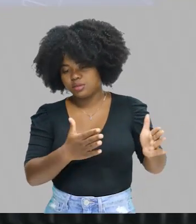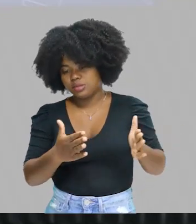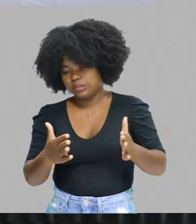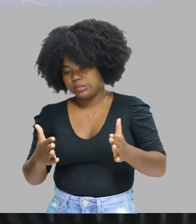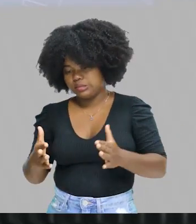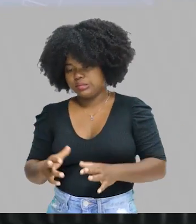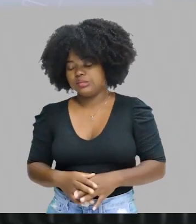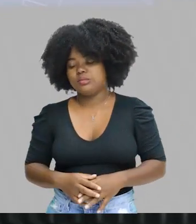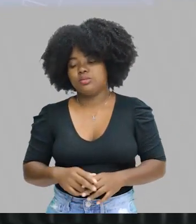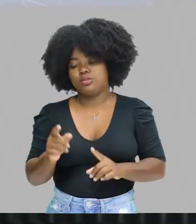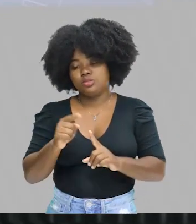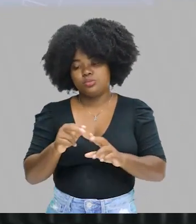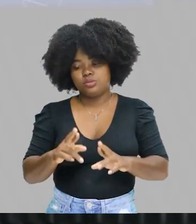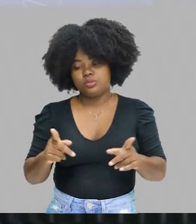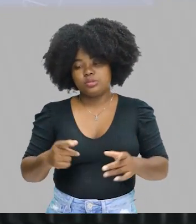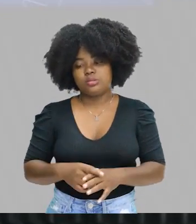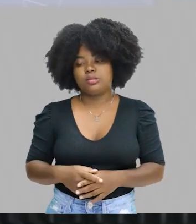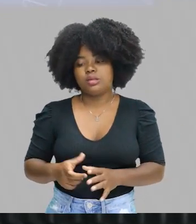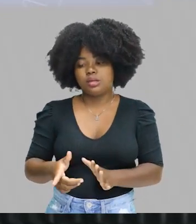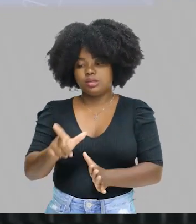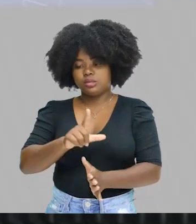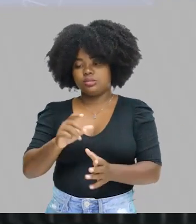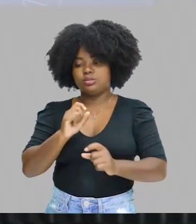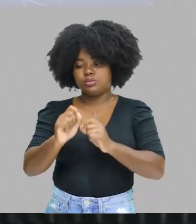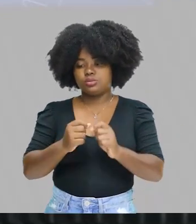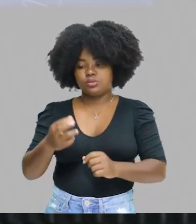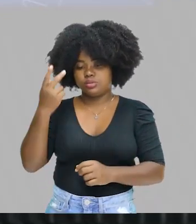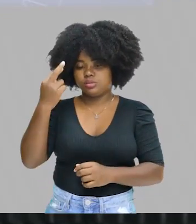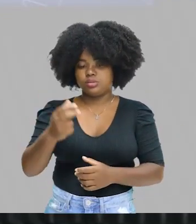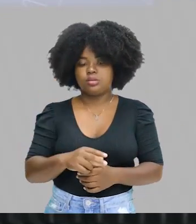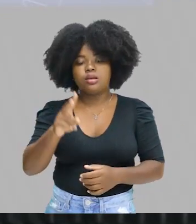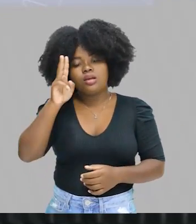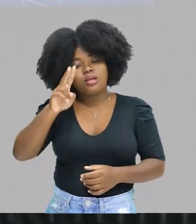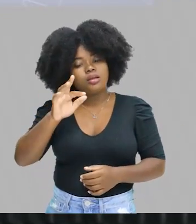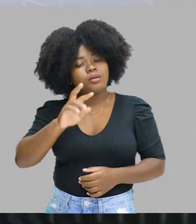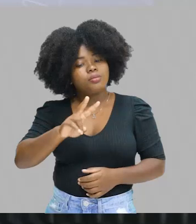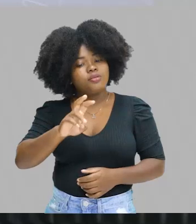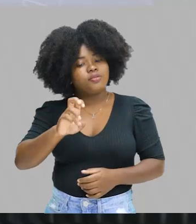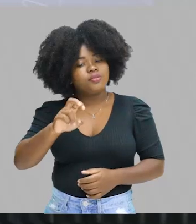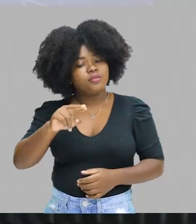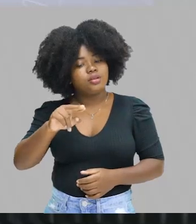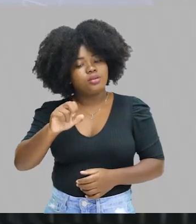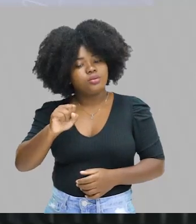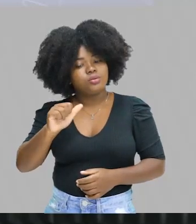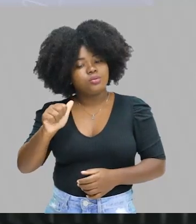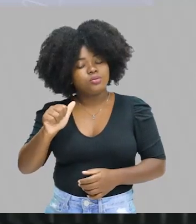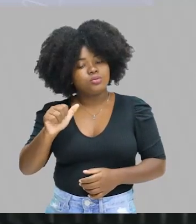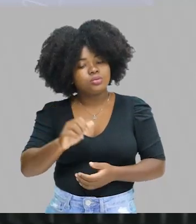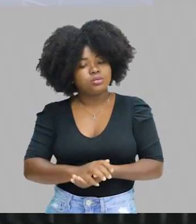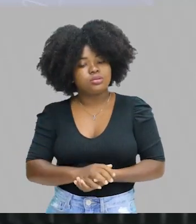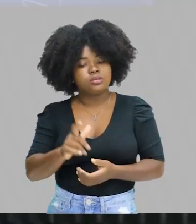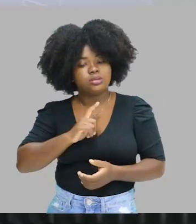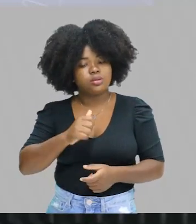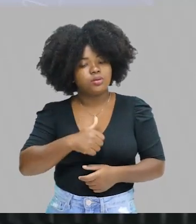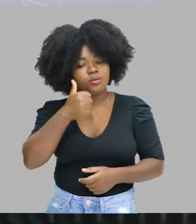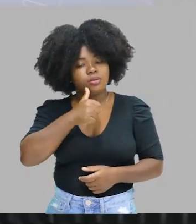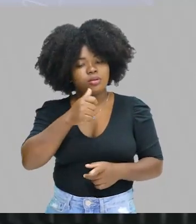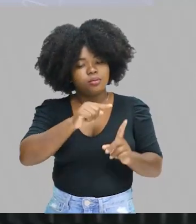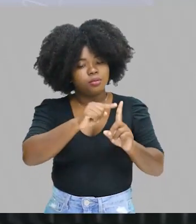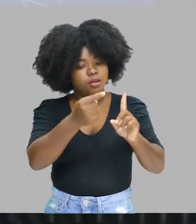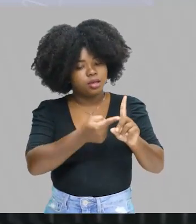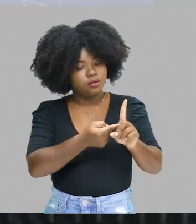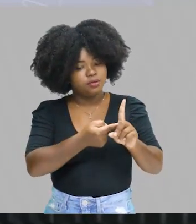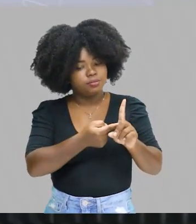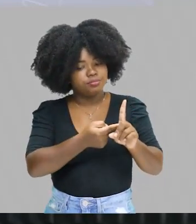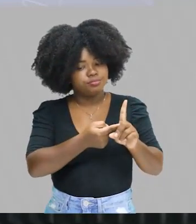períodos, fases e estilos que vêm desde a pré-história. Vocês lembram da Vênus de Lendorf, aquela estatuazinha pequena da mulher grávida que a gente vê quando estuda a